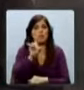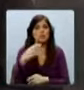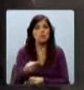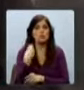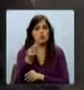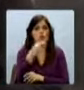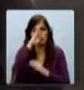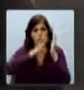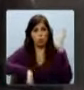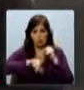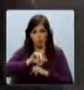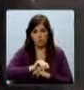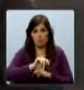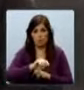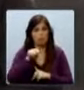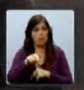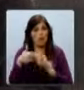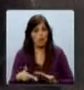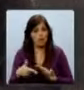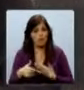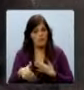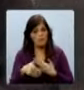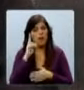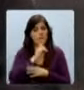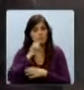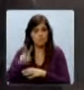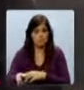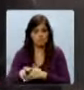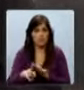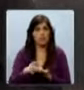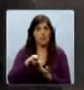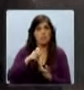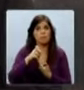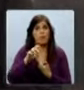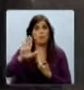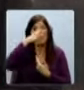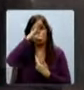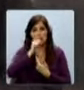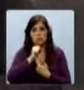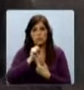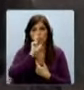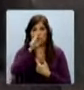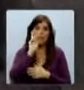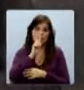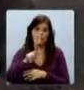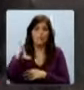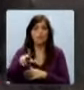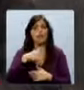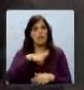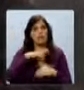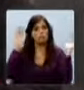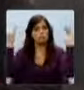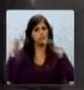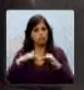de um liceu. Esta ação decorre às escassas horas de uma visita de Manuel Vaz a Marselha. O primeiro-ministro pretende evocar uma redução na